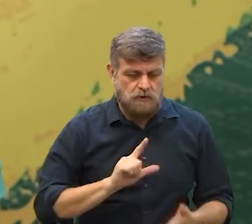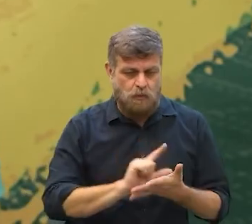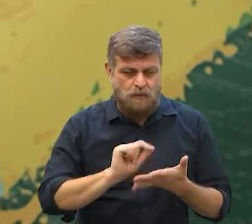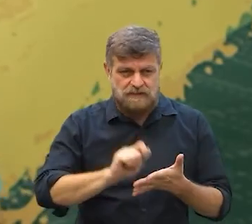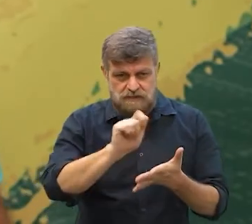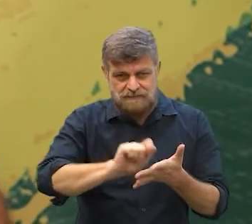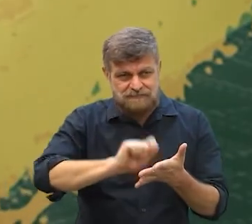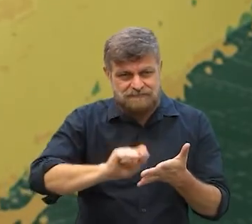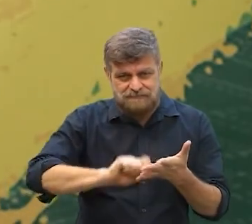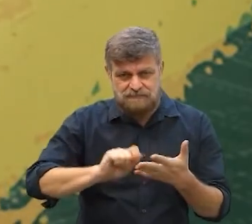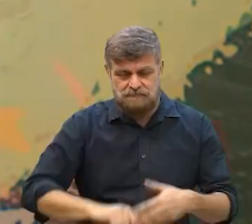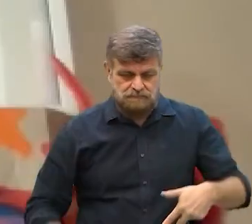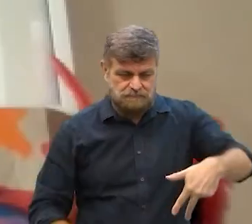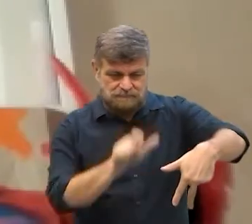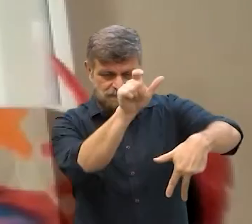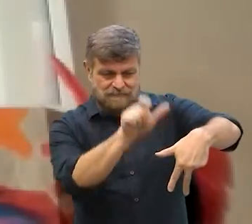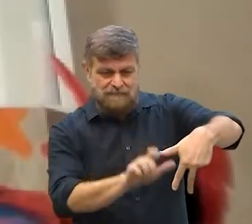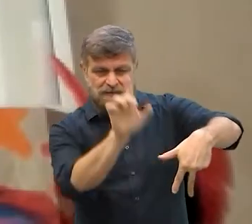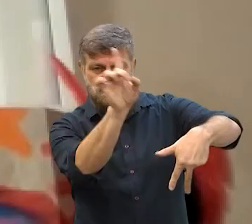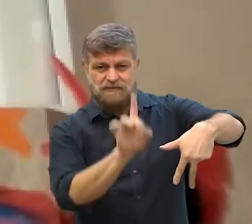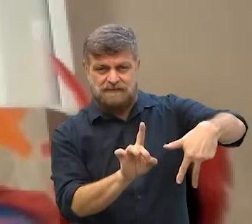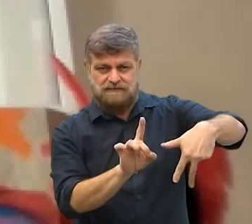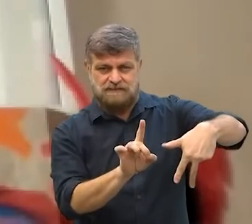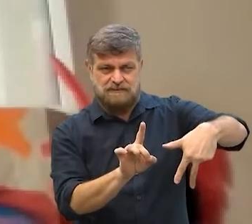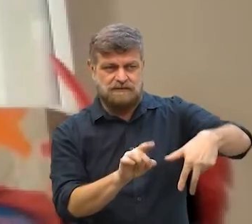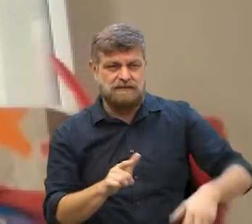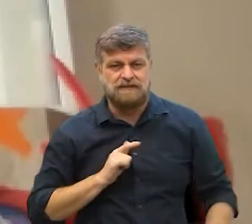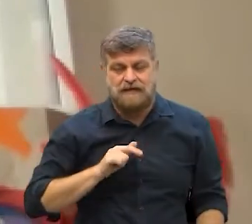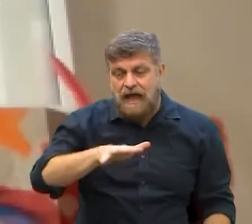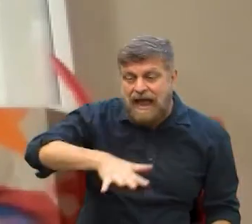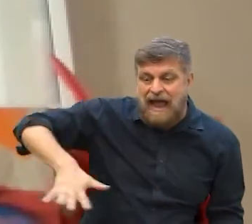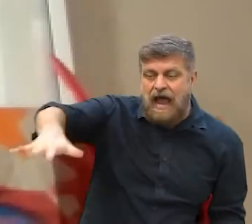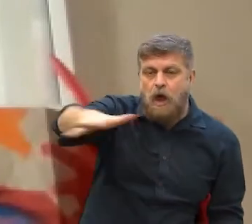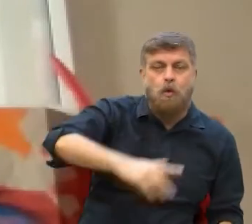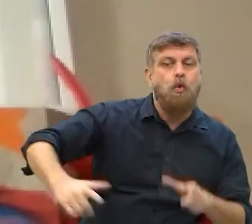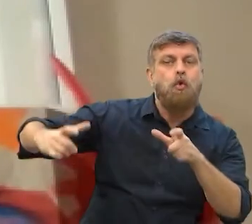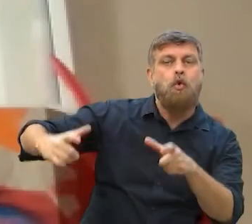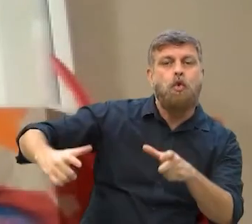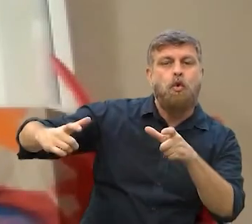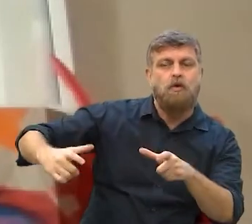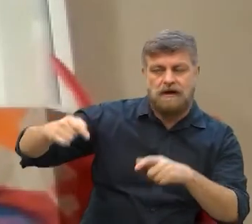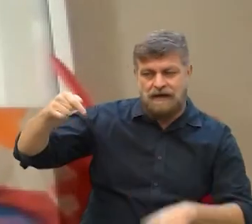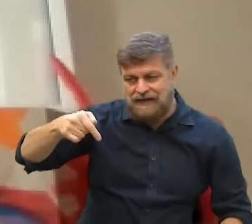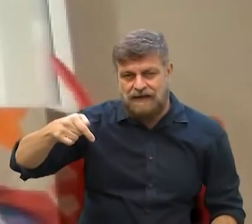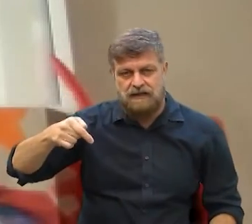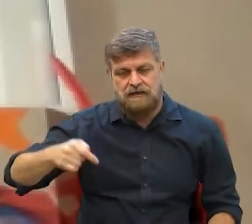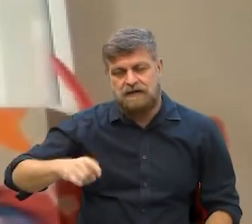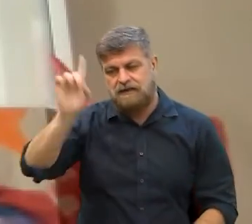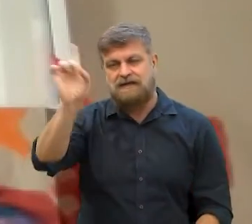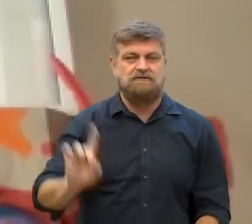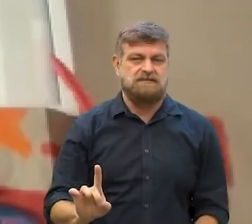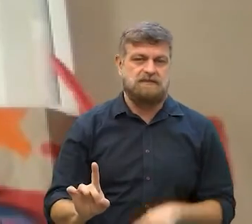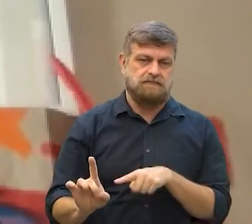artigo, Entendi. Desloca da pessoa com deficiência Perfeito. Para o meio a